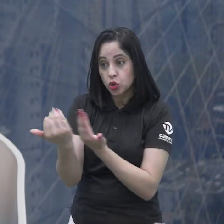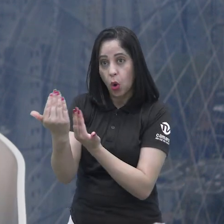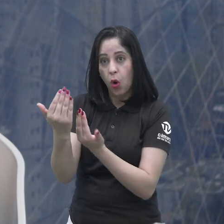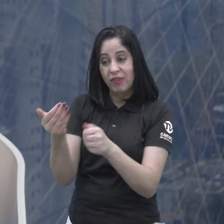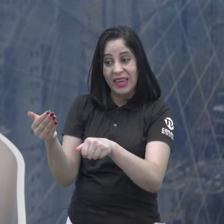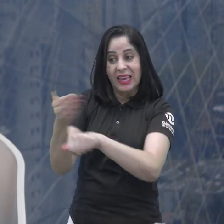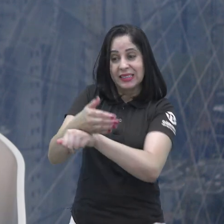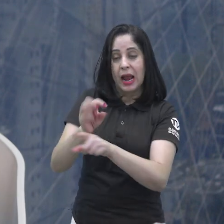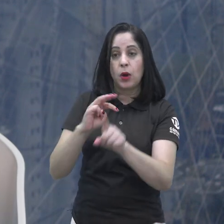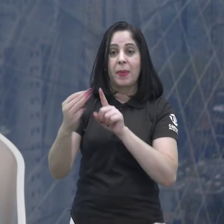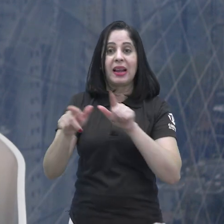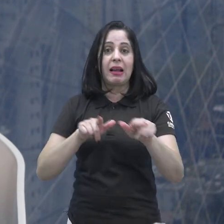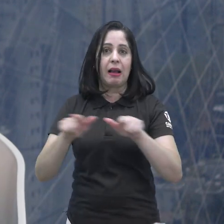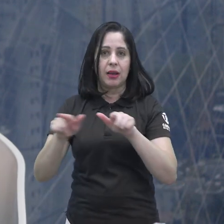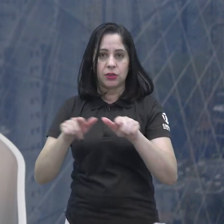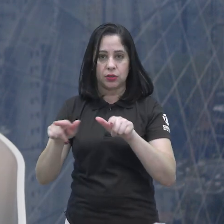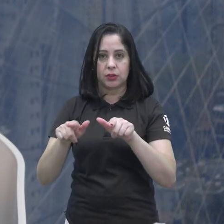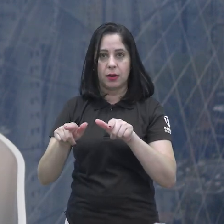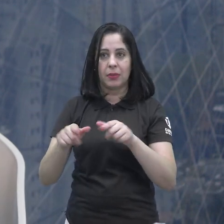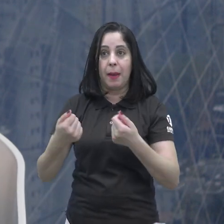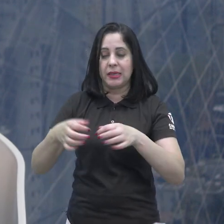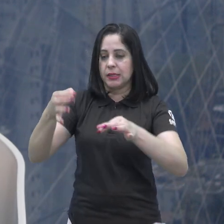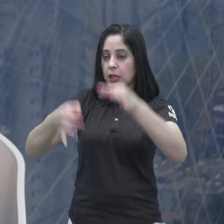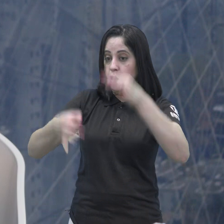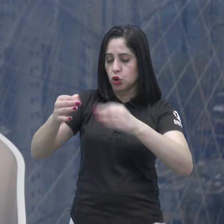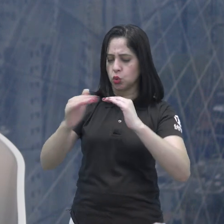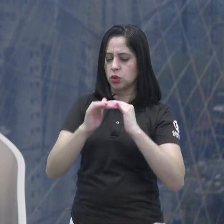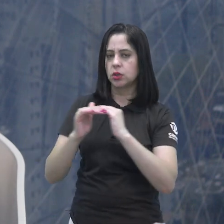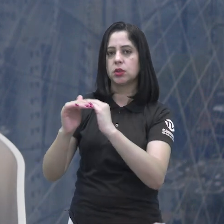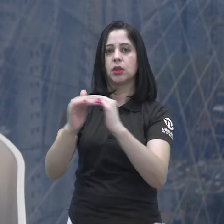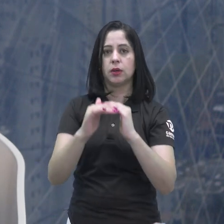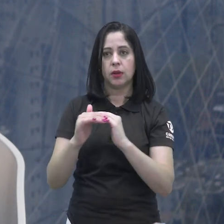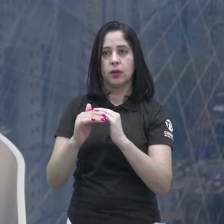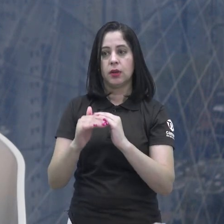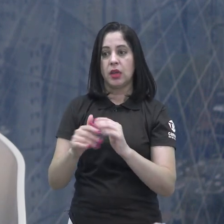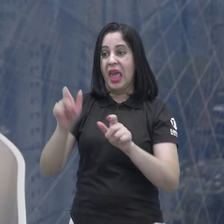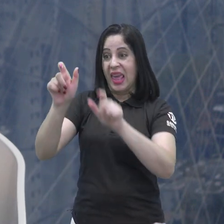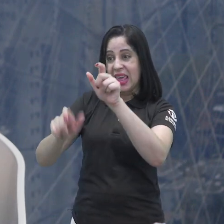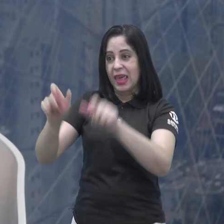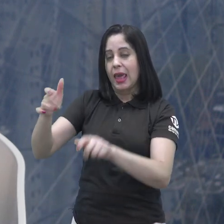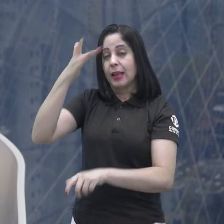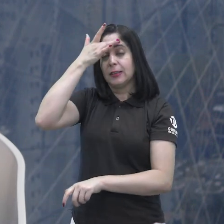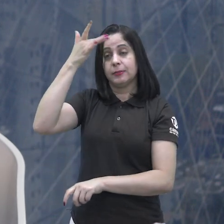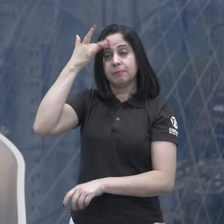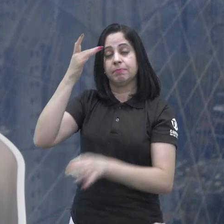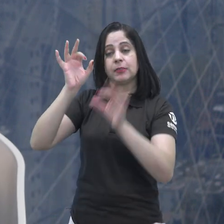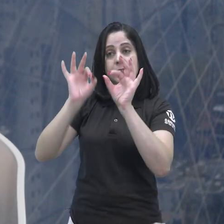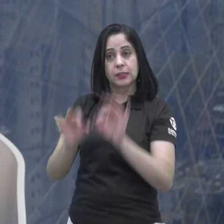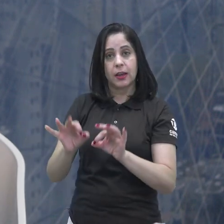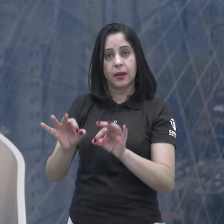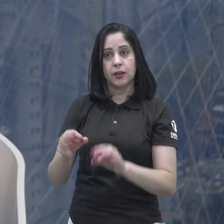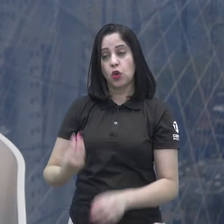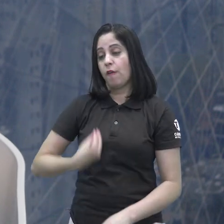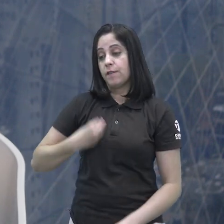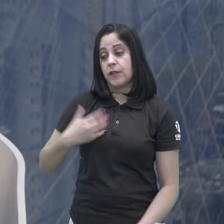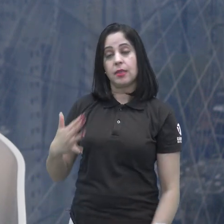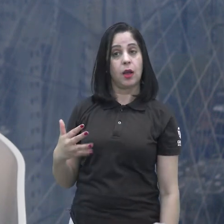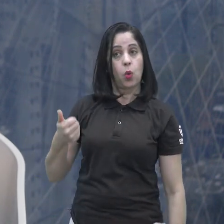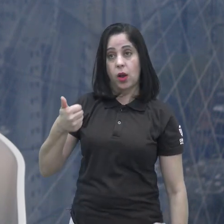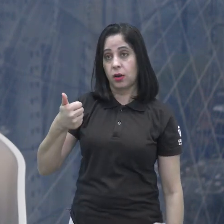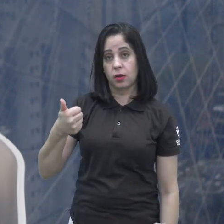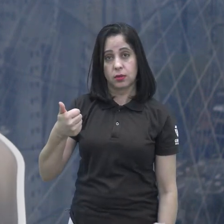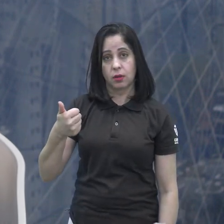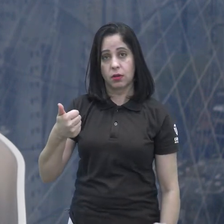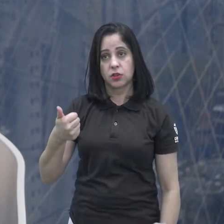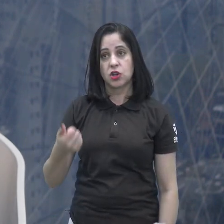vão entrar no mercado de trabalho, um mercado de trabalho que seja justo, que ofereça sanidade mental, que ofereça qualidade de